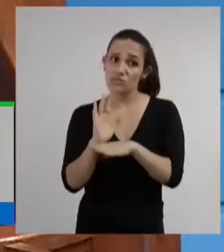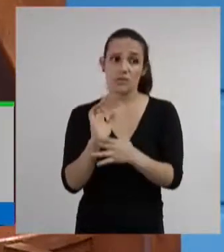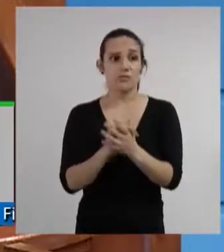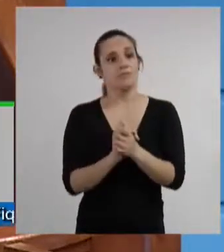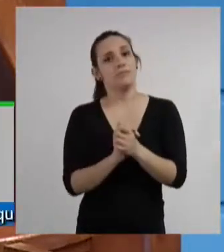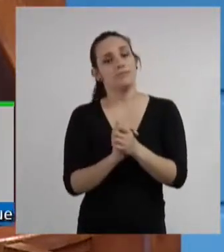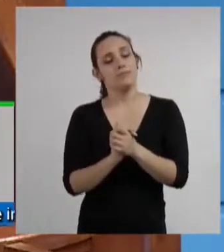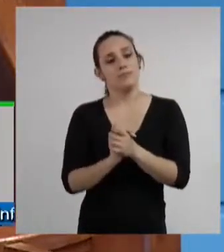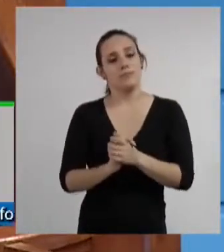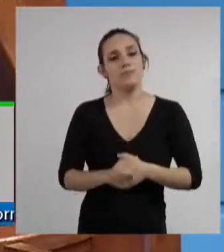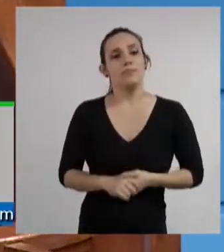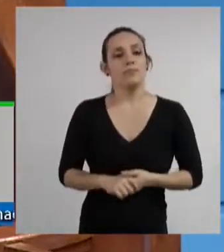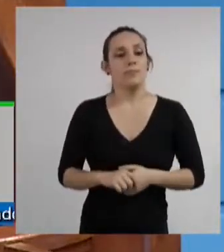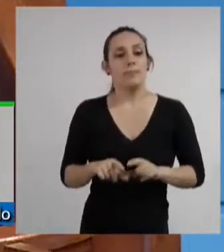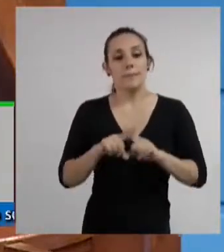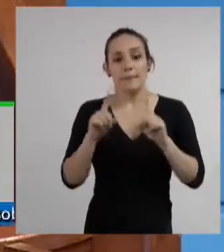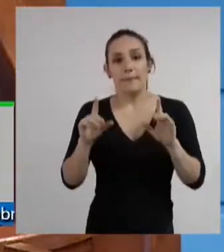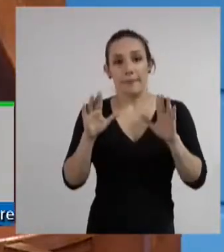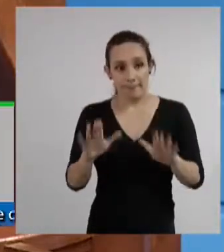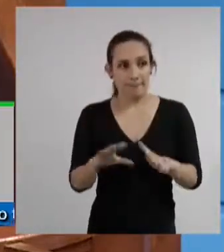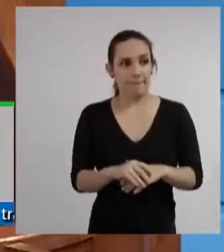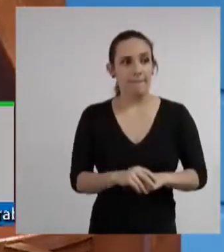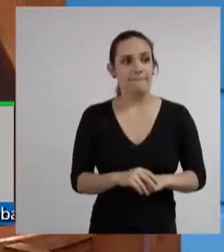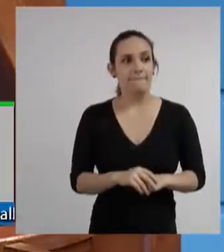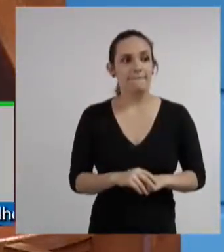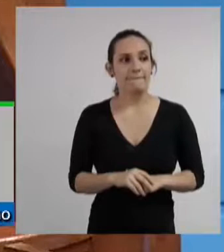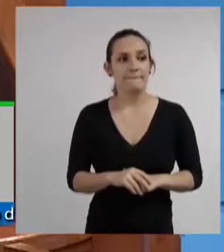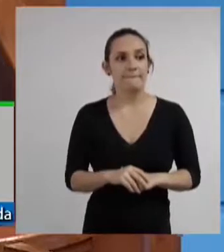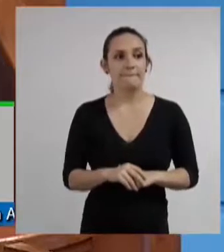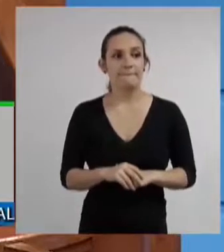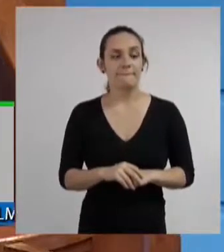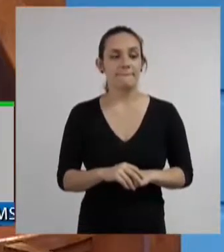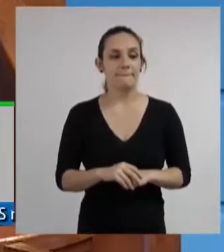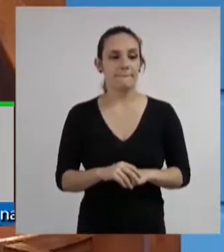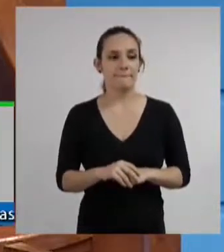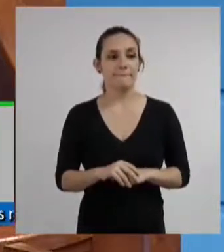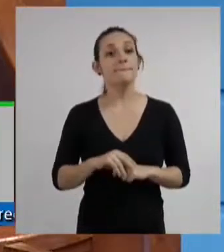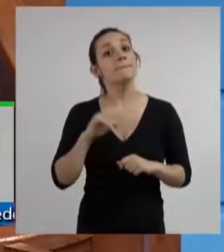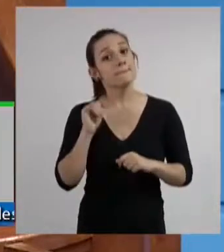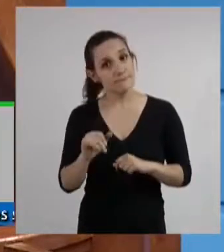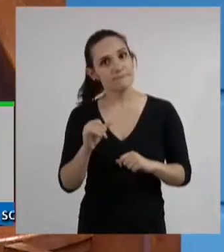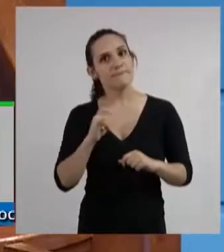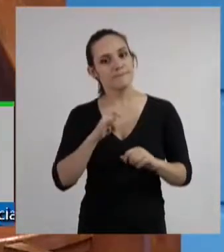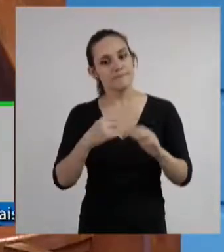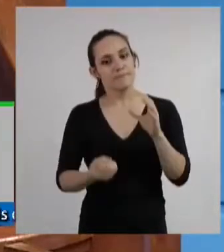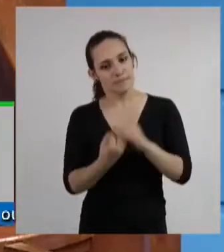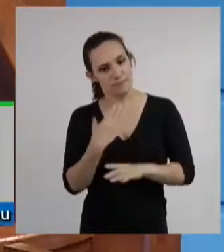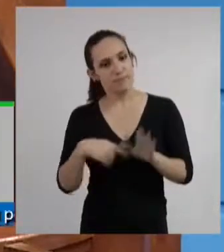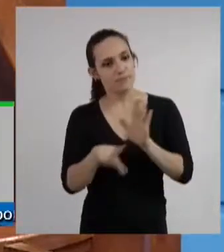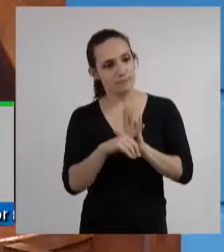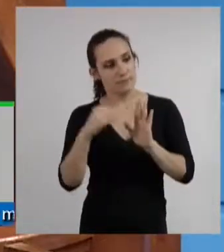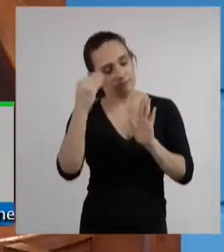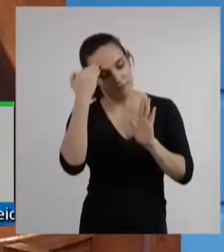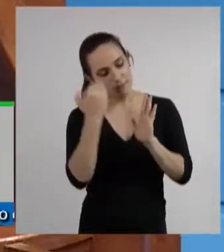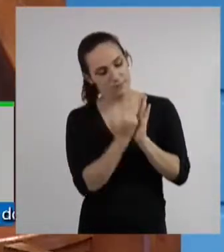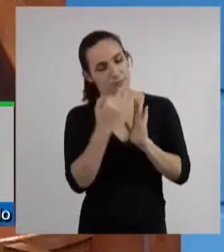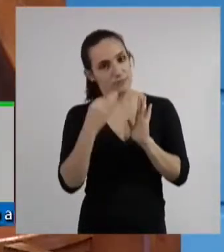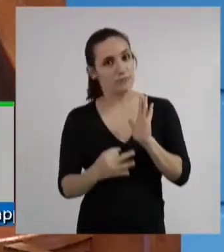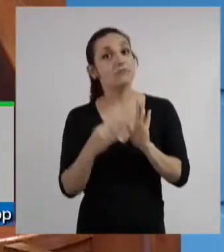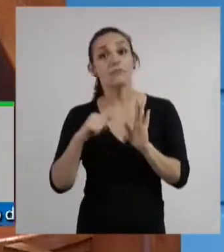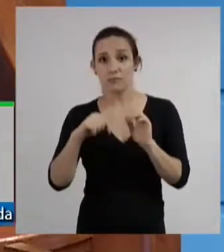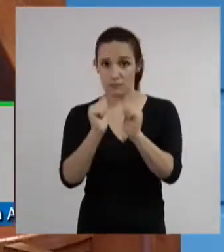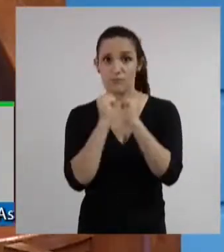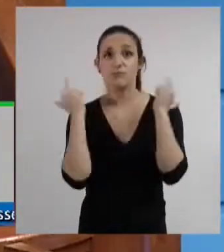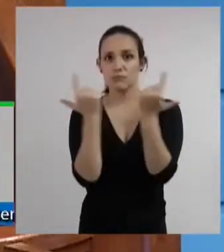etc. Mas se colocar especificamente, dando possibilidade jurídica de fazer, é possível, sim, a Assembleia